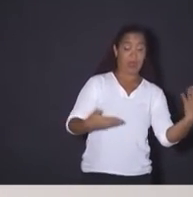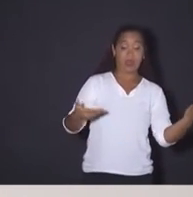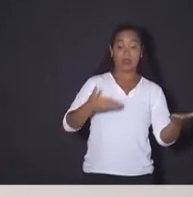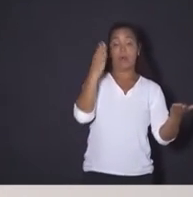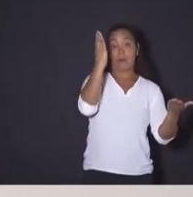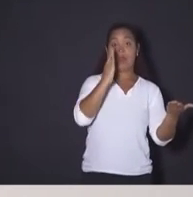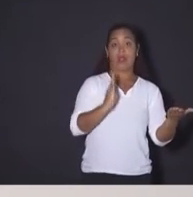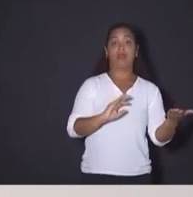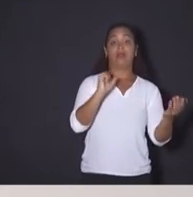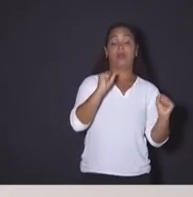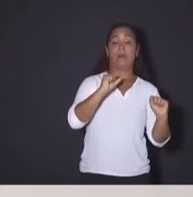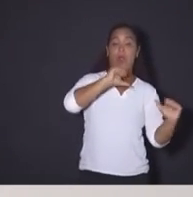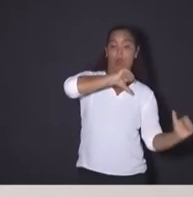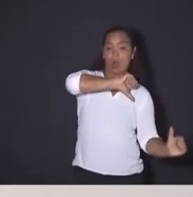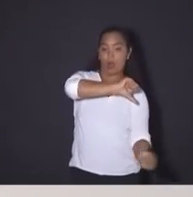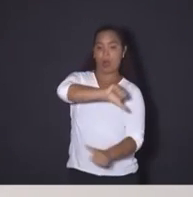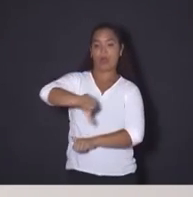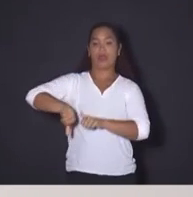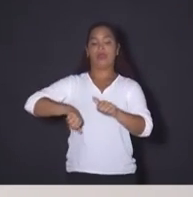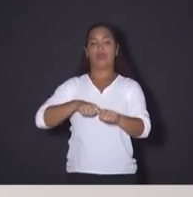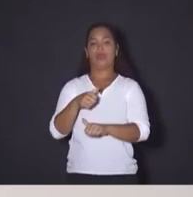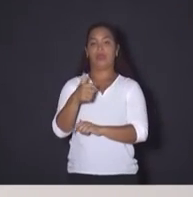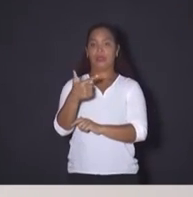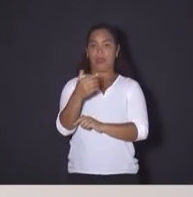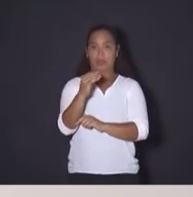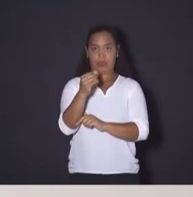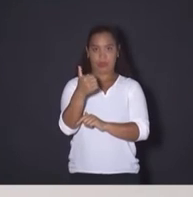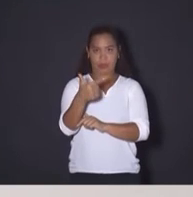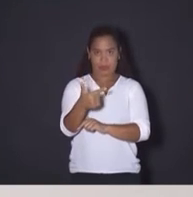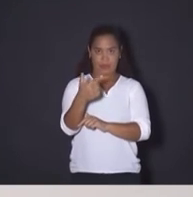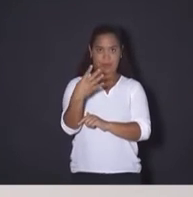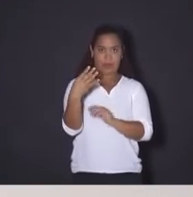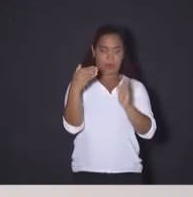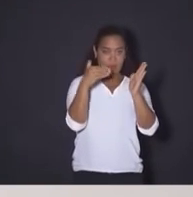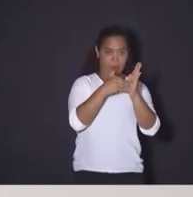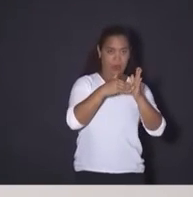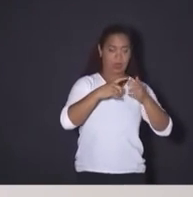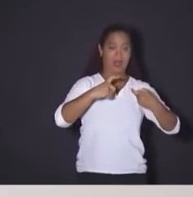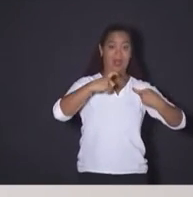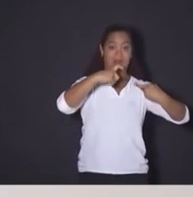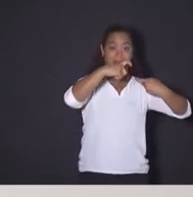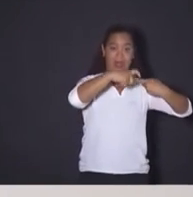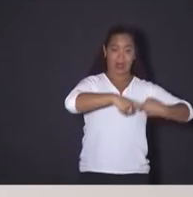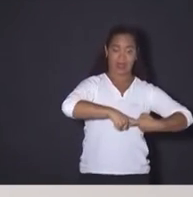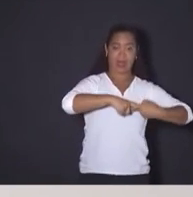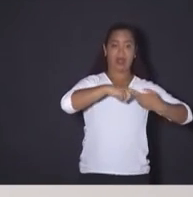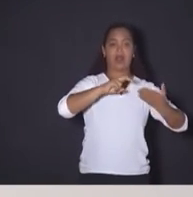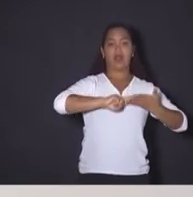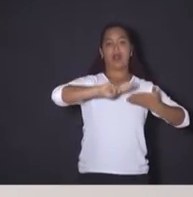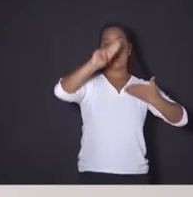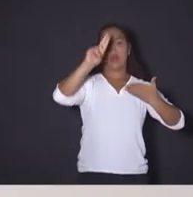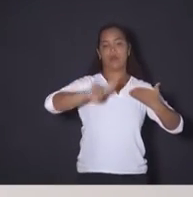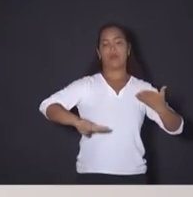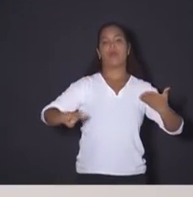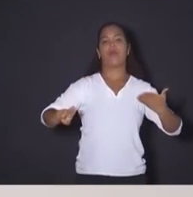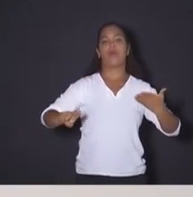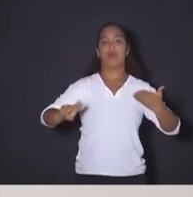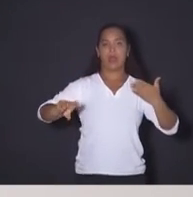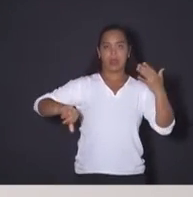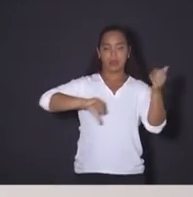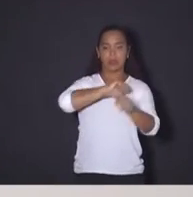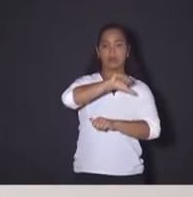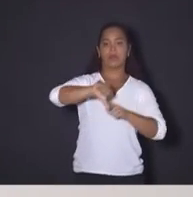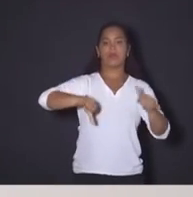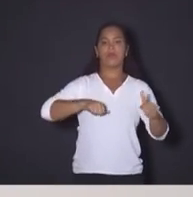nos resta até 2024 em aliança com a próprio sistema nações unidas fazer essa virada